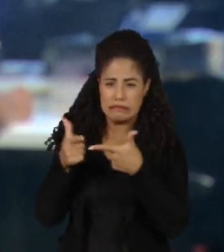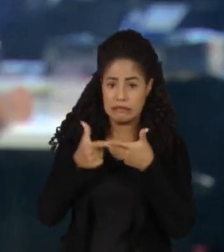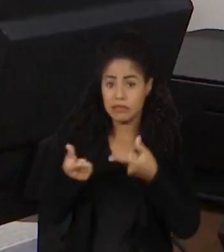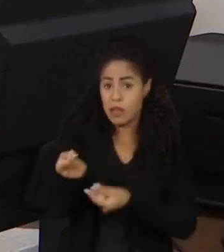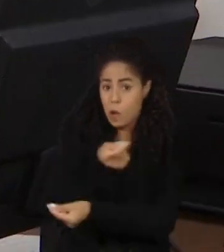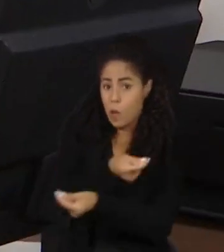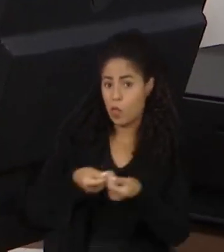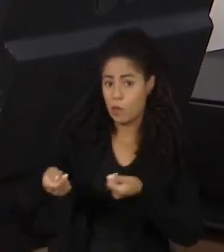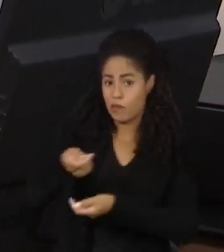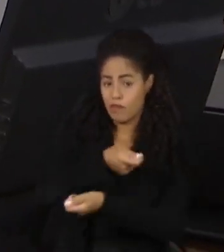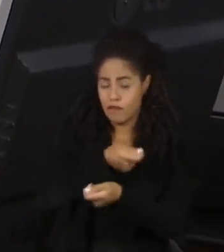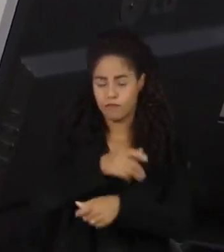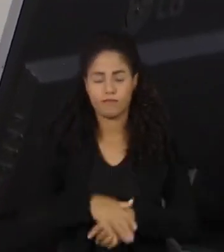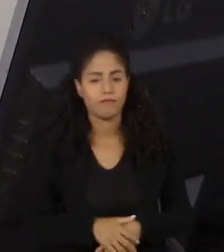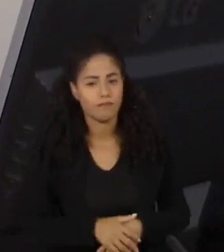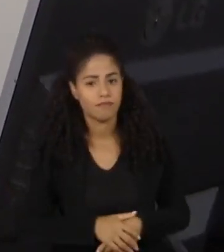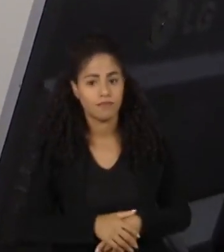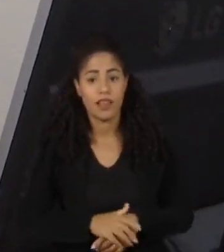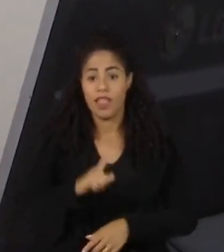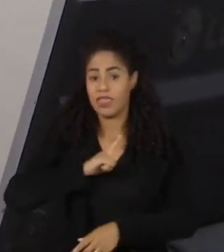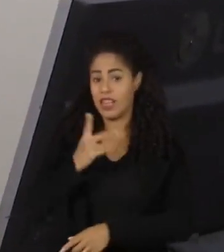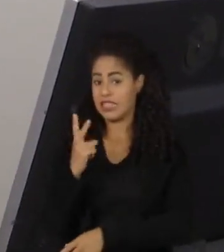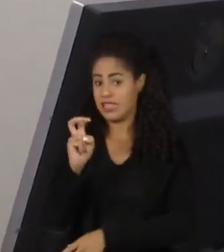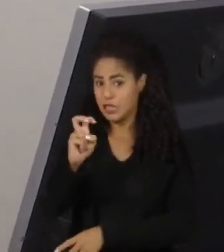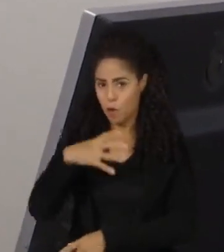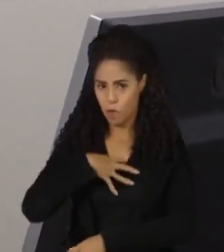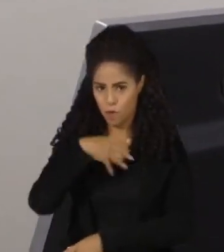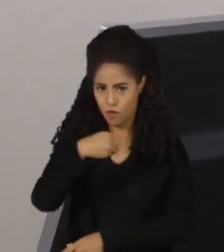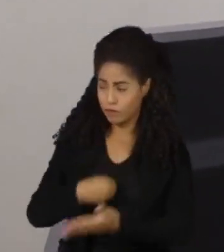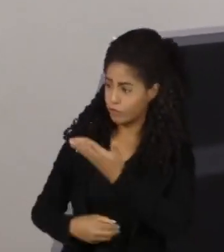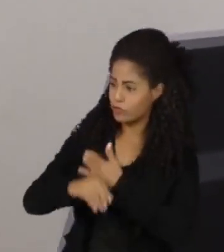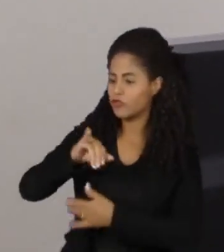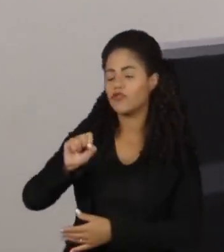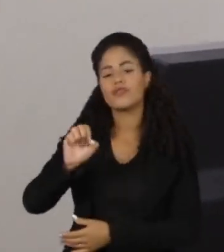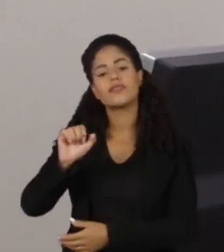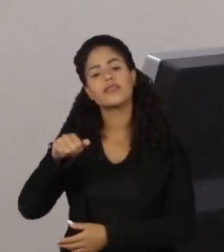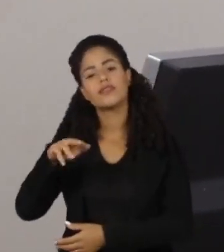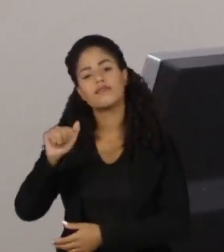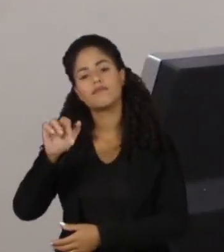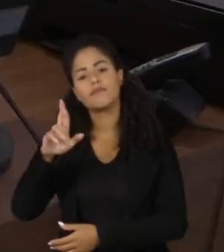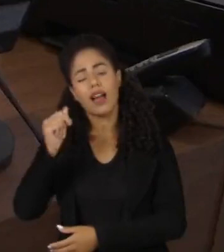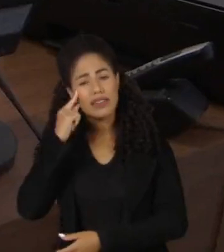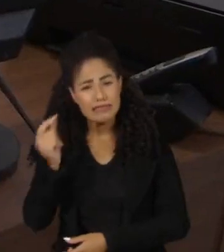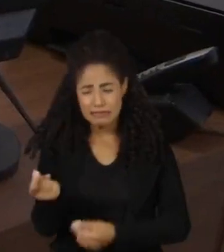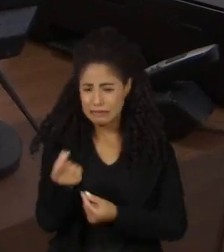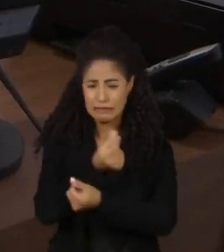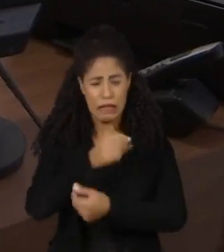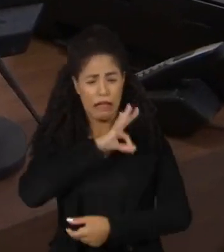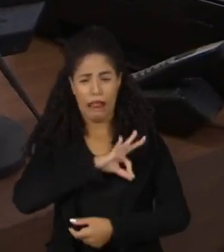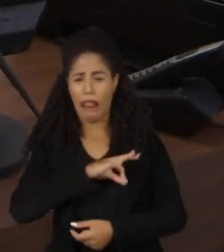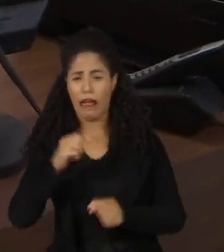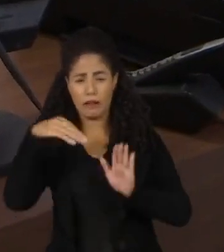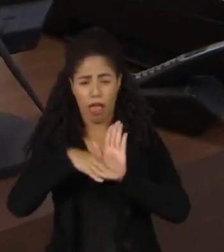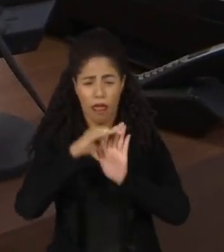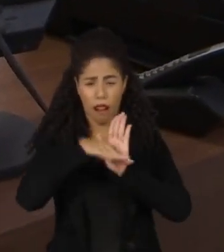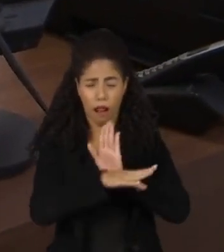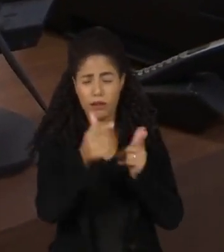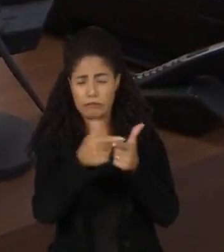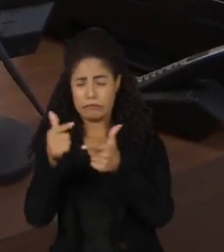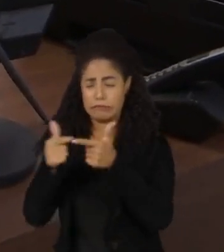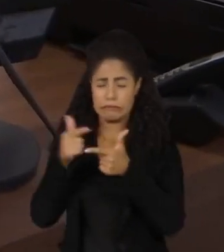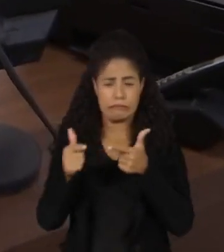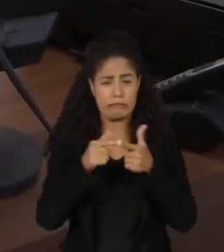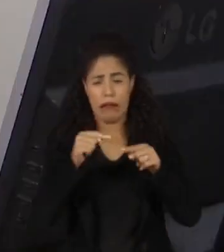econômicas. Pai de 5 filhos, o Josimar passou por altos e baixos financeiros nos últimos anos, mais baixos